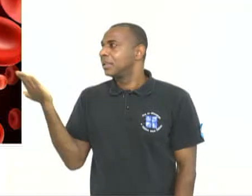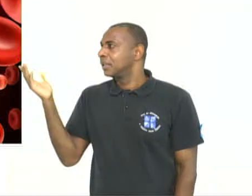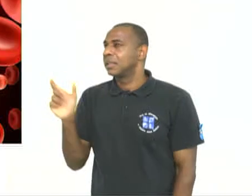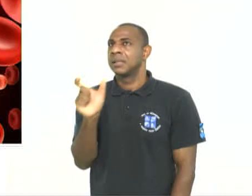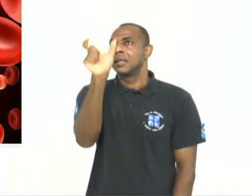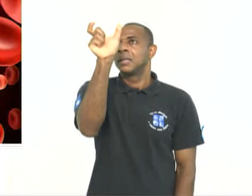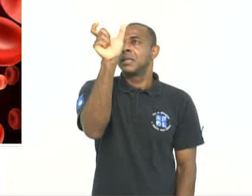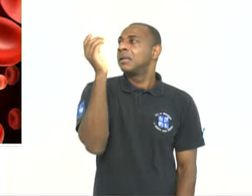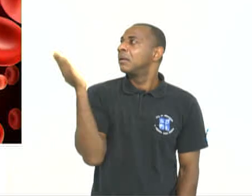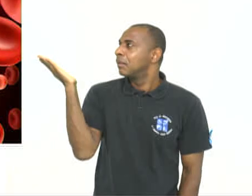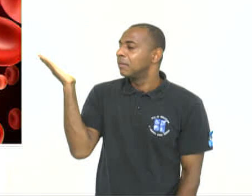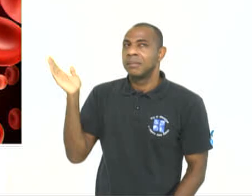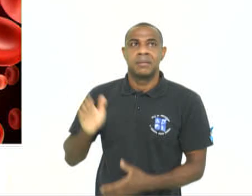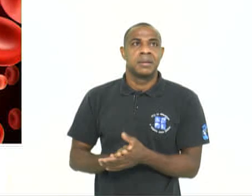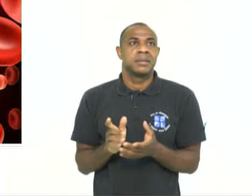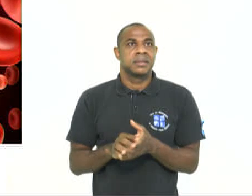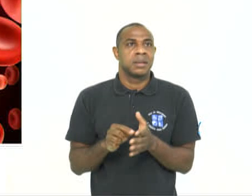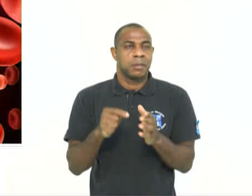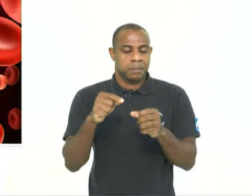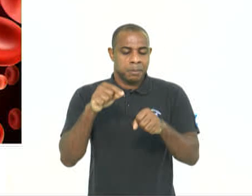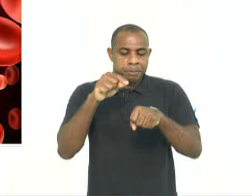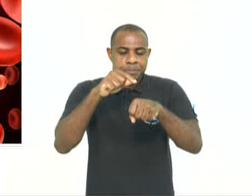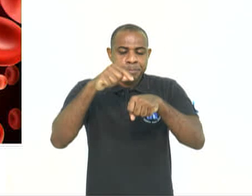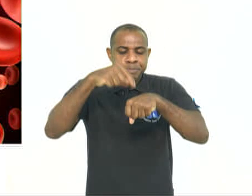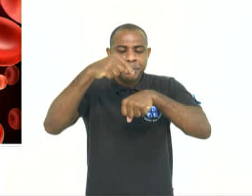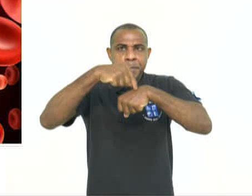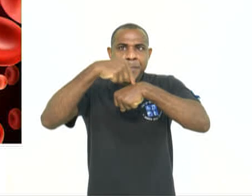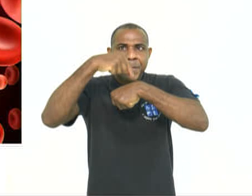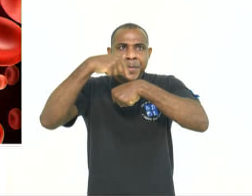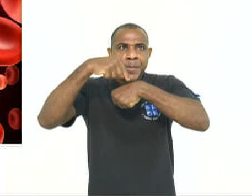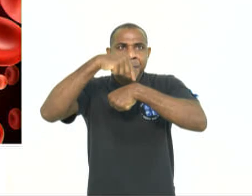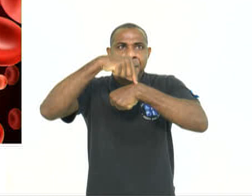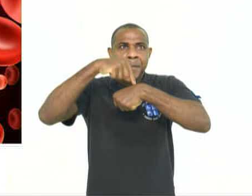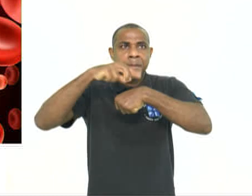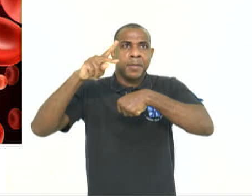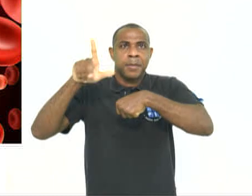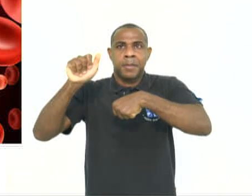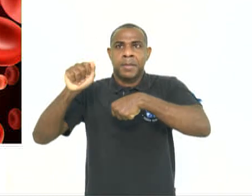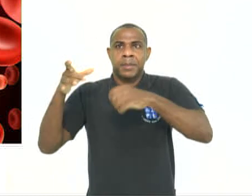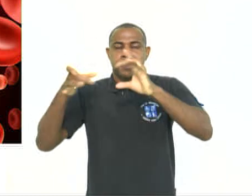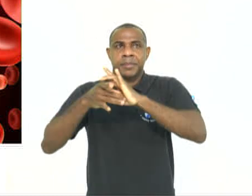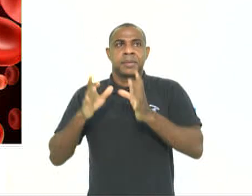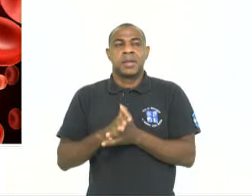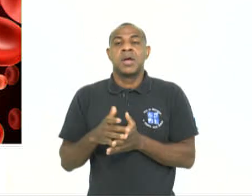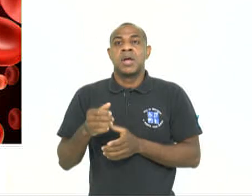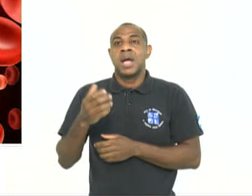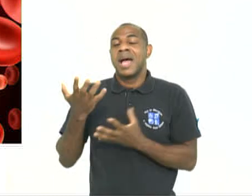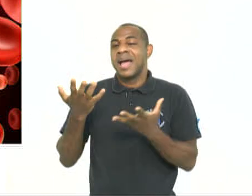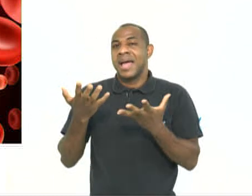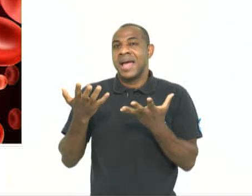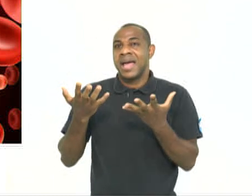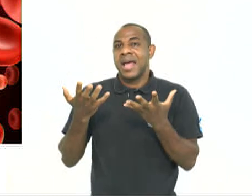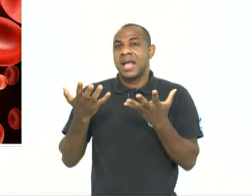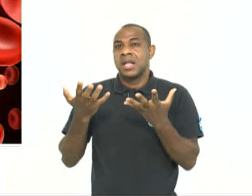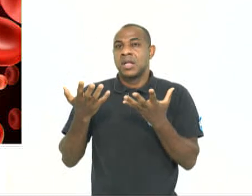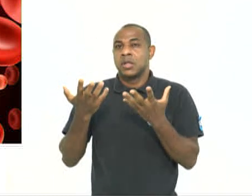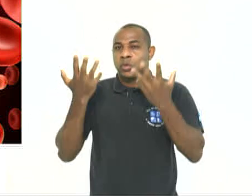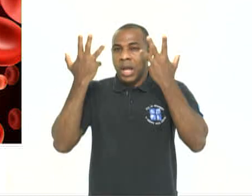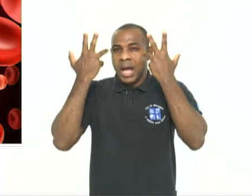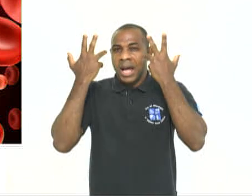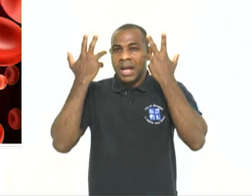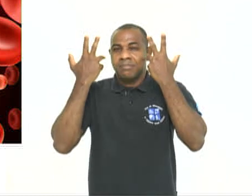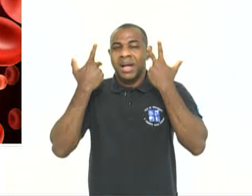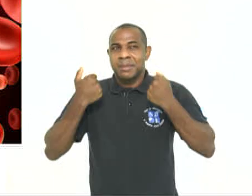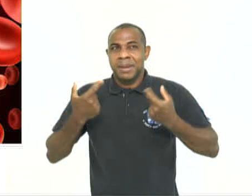é transportado por pigmentos dissolvidos no plasma. Mas nos animais vertebrados, o